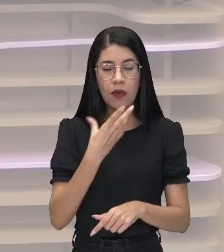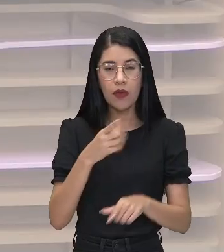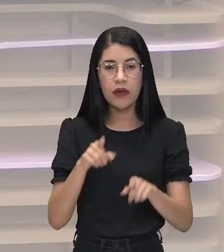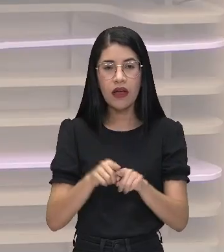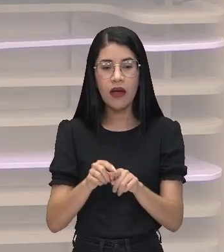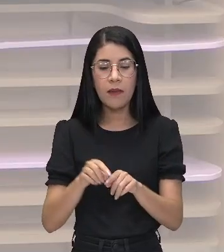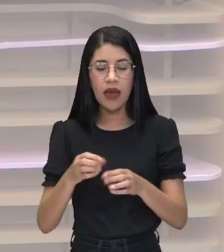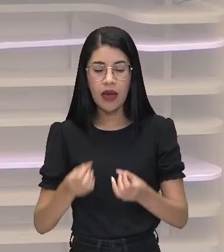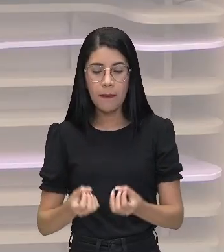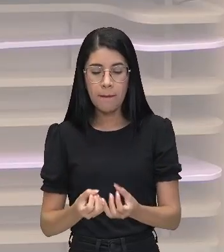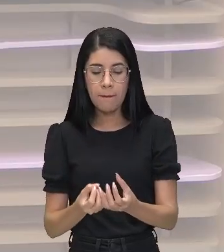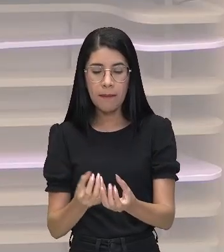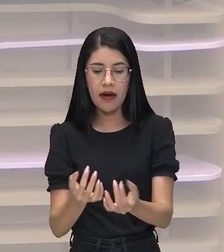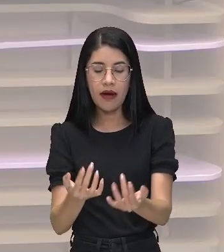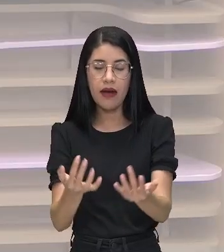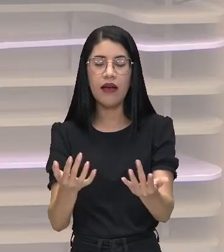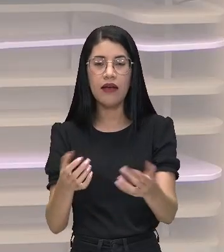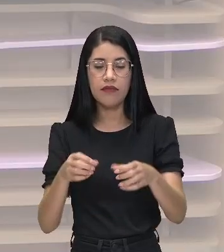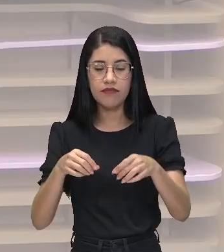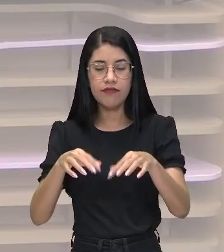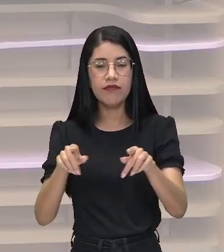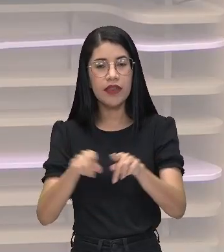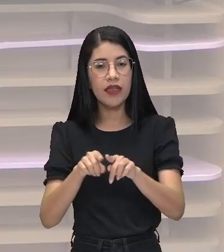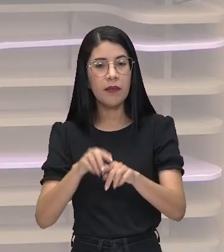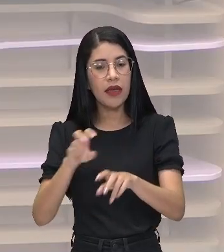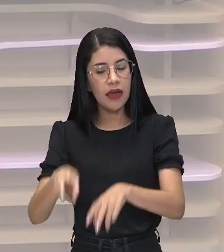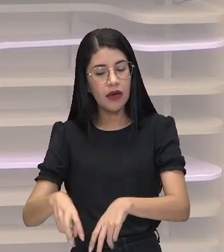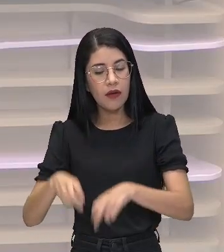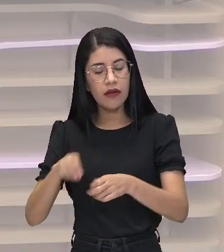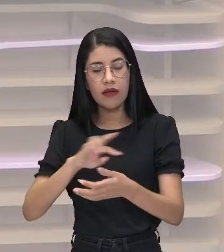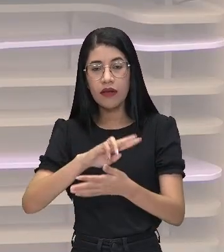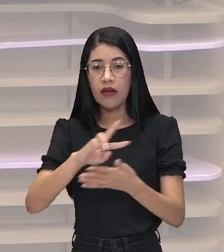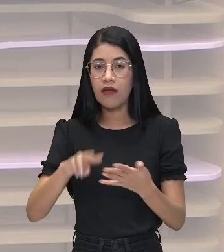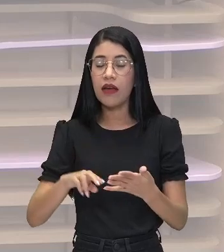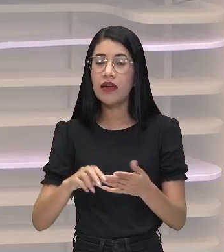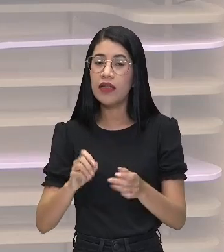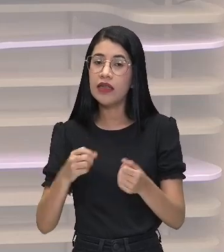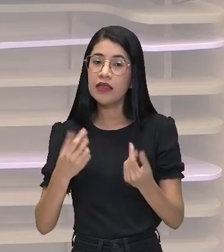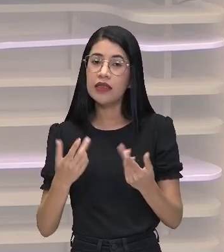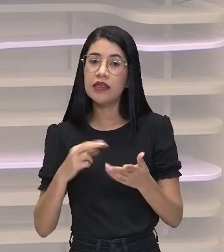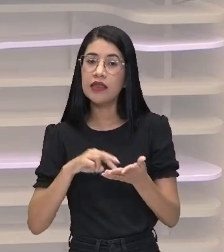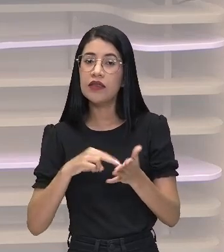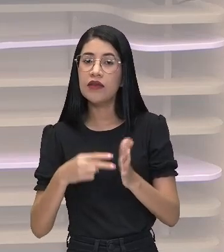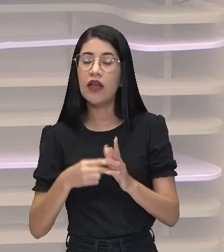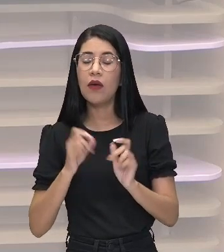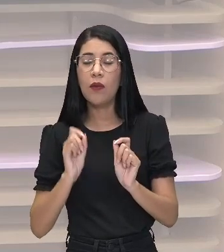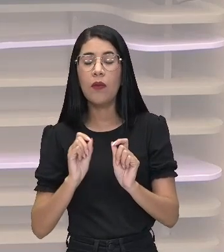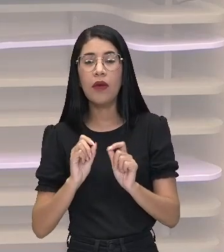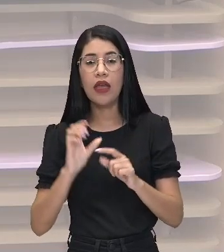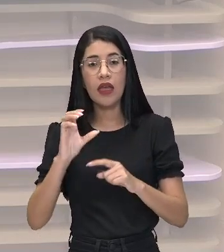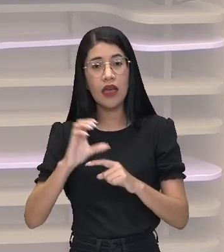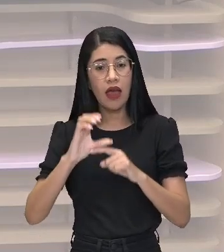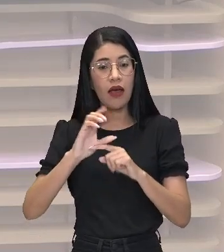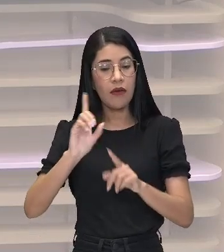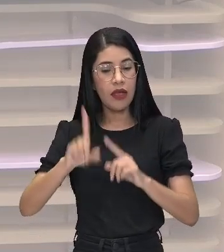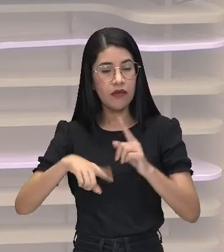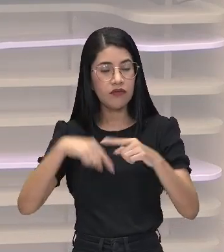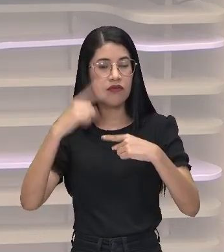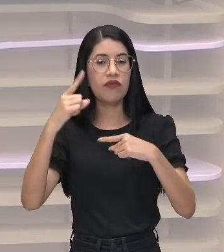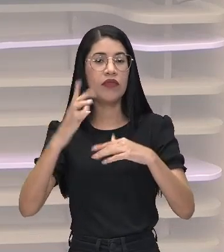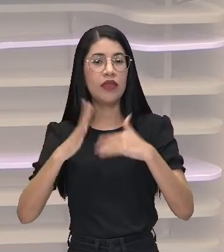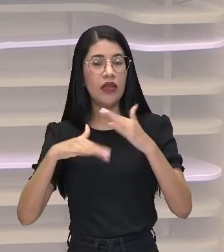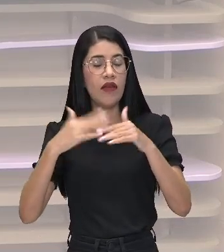para a atividade da agricultura, recursos naturais, então provavelmente essa capitania ela vai ter sucesso, né, ela vai